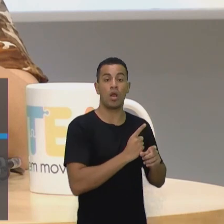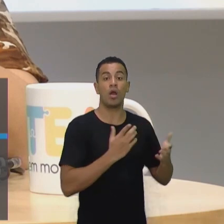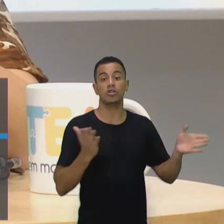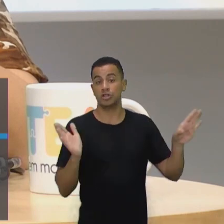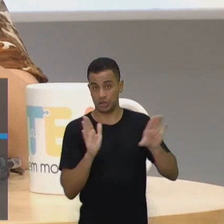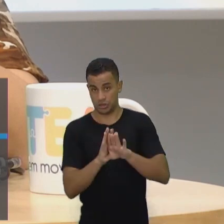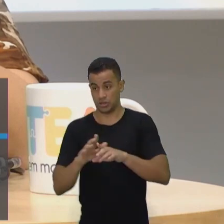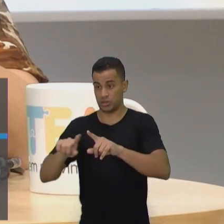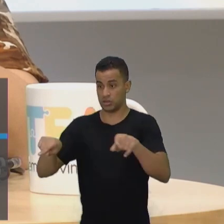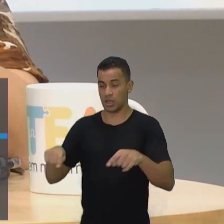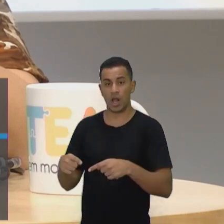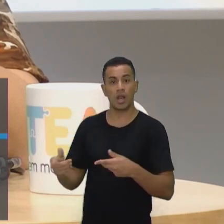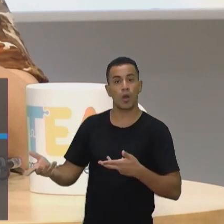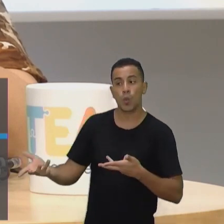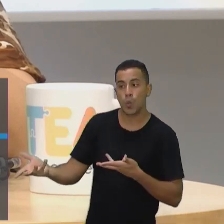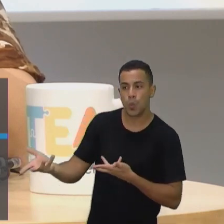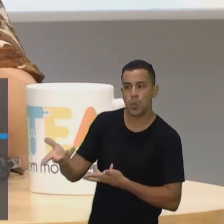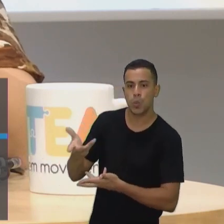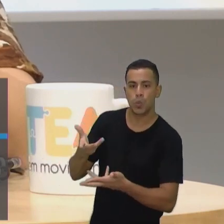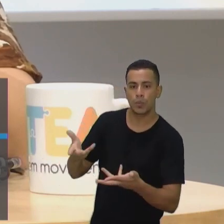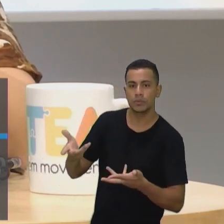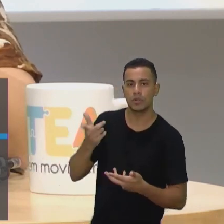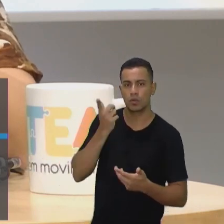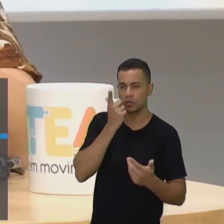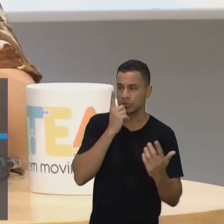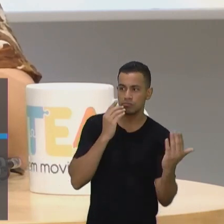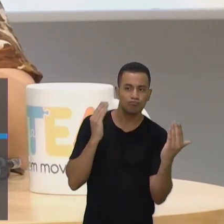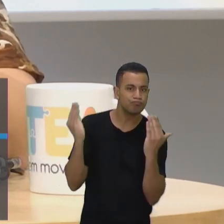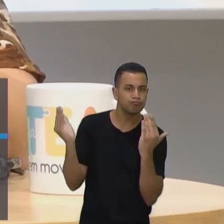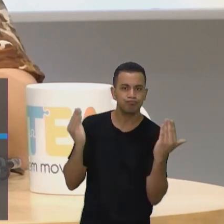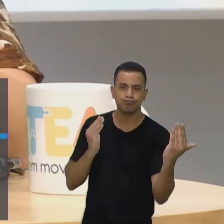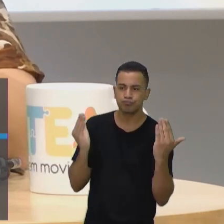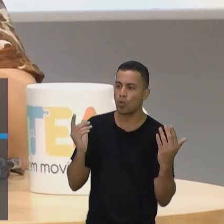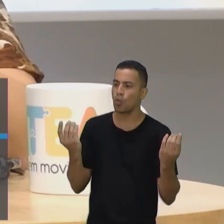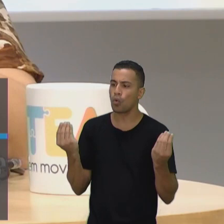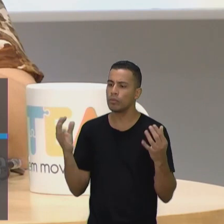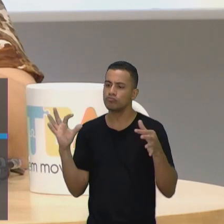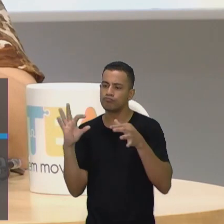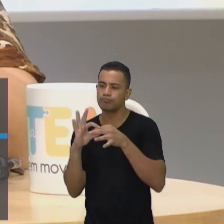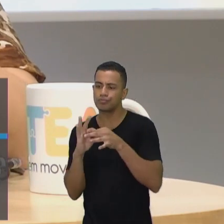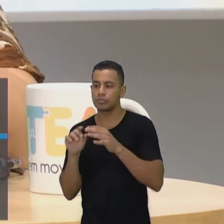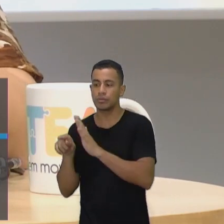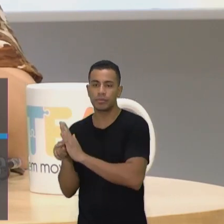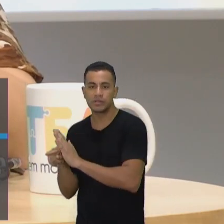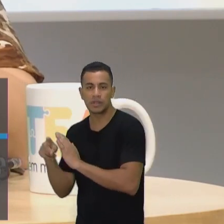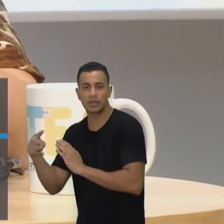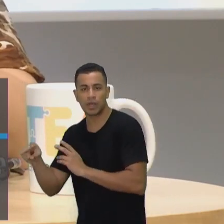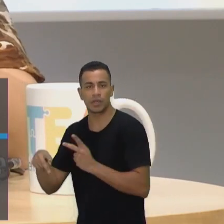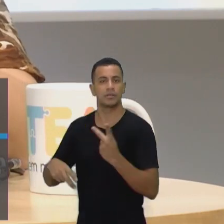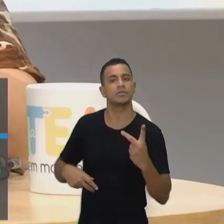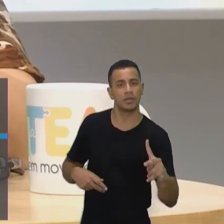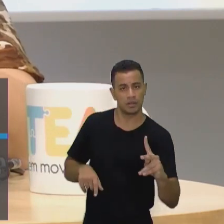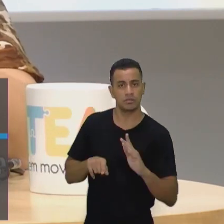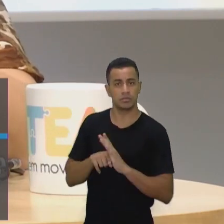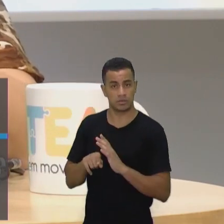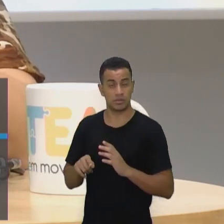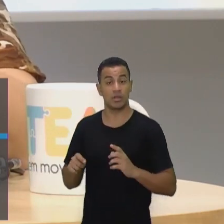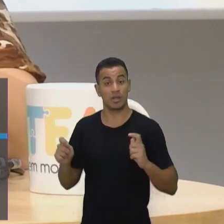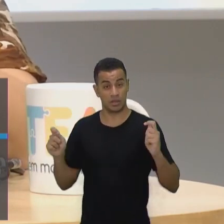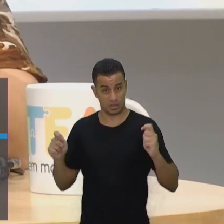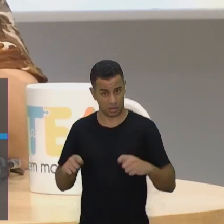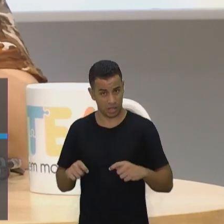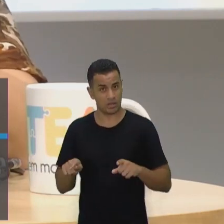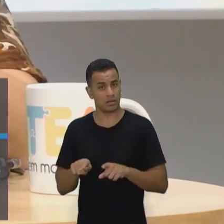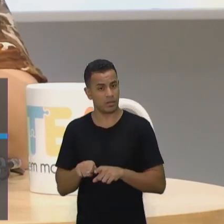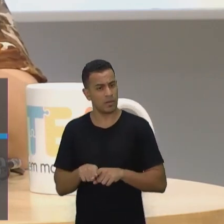relações entre as duas investigações. E é aqui que o professor poderá oferecer aos estudantes a oportunidade de aplicar